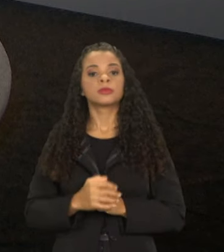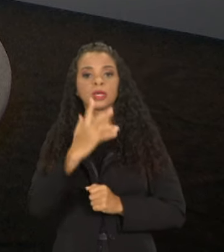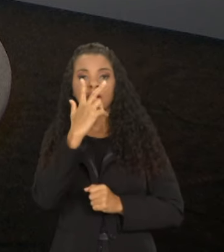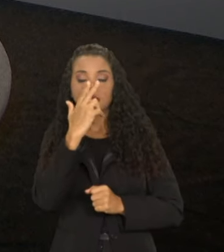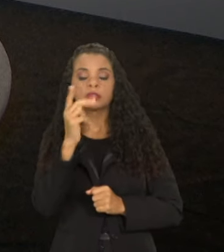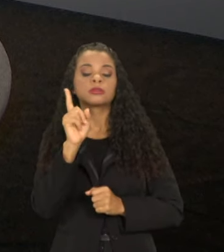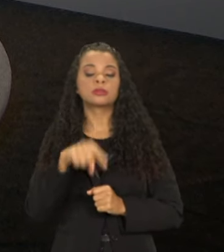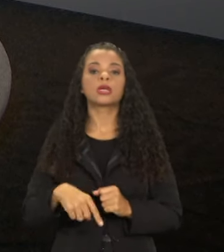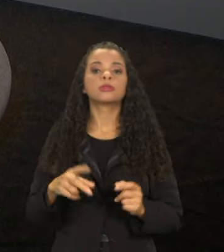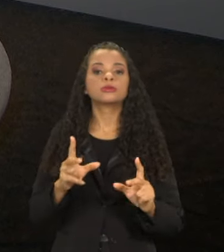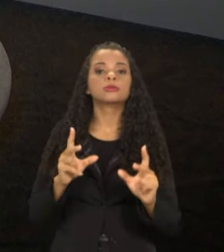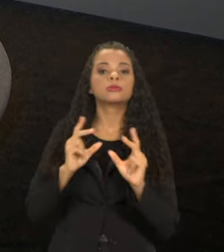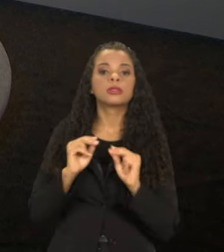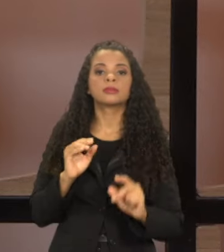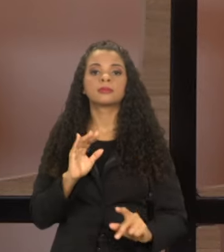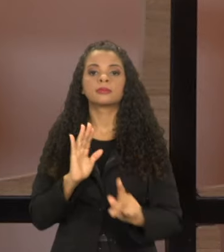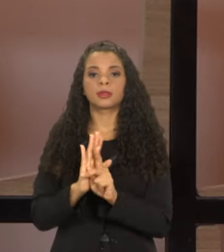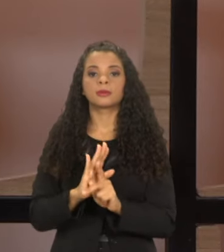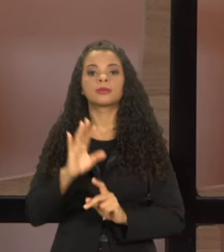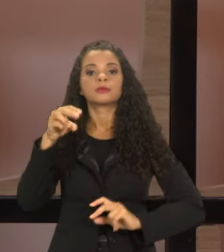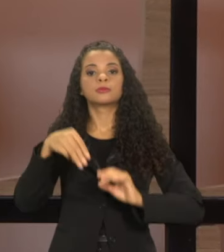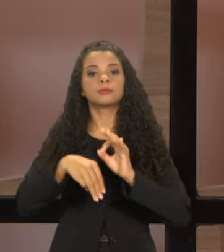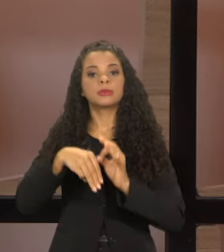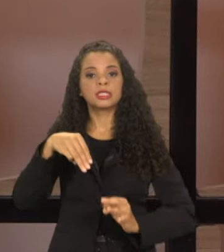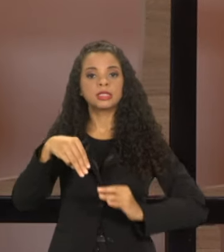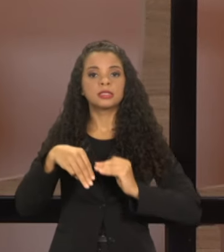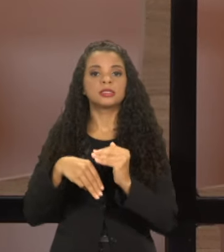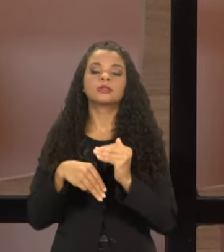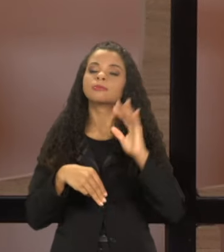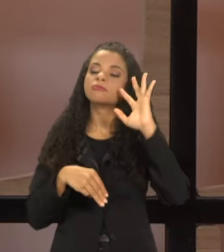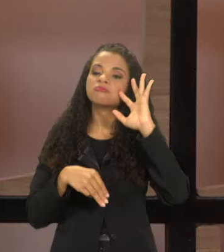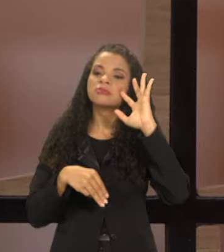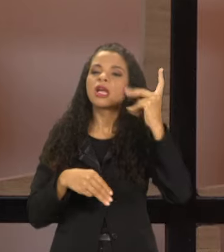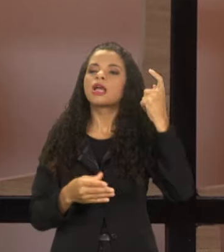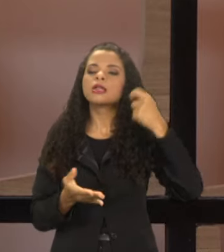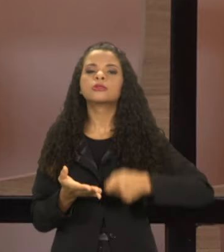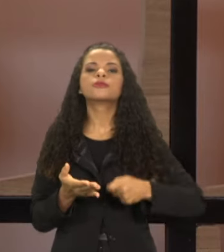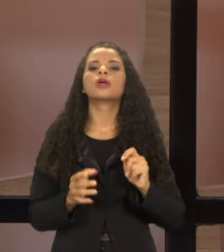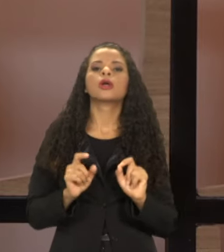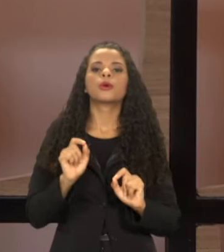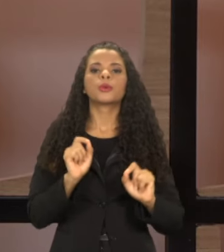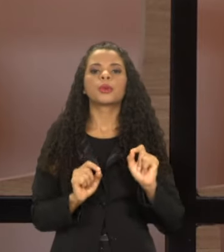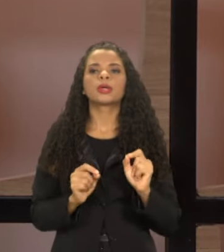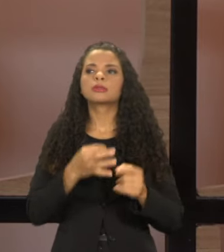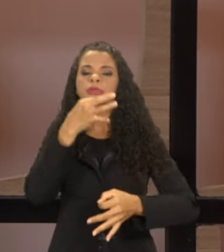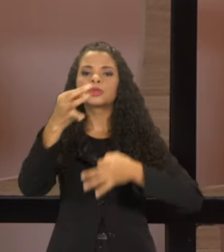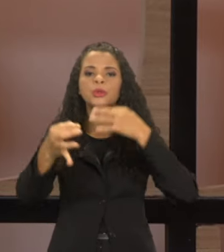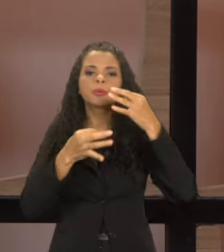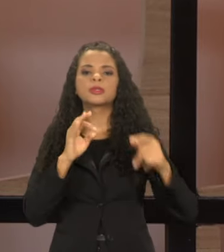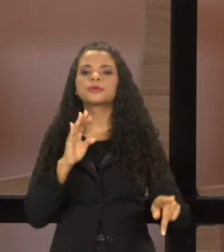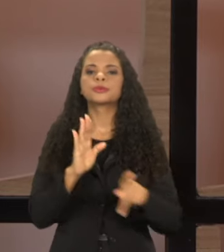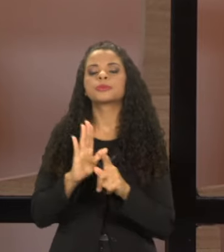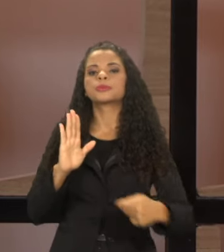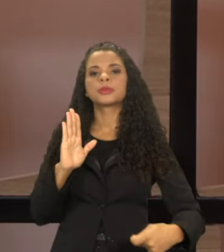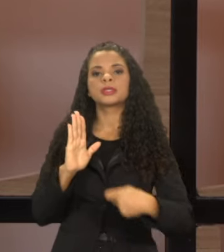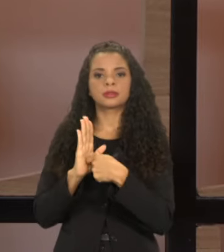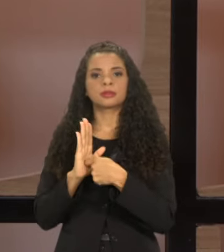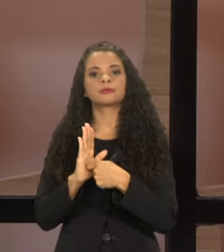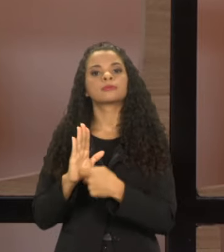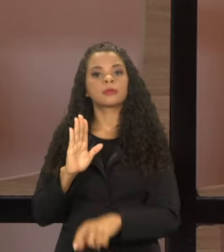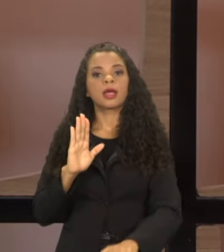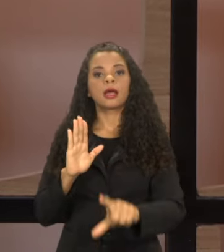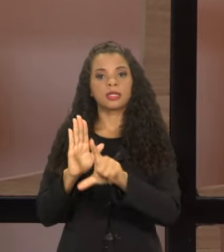diretamente no mérito para os ministros decidirem se, ao que se argumenta nessa ação, a legislação